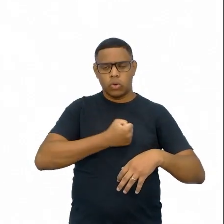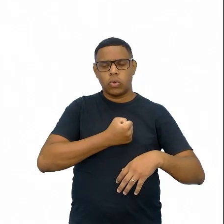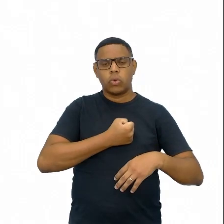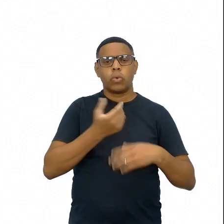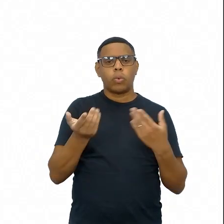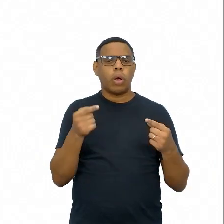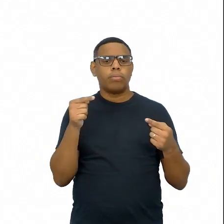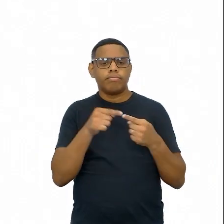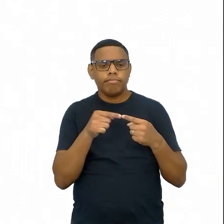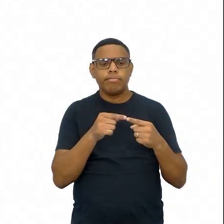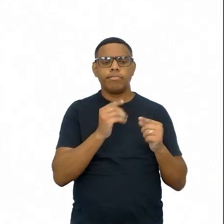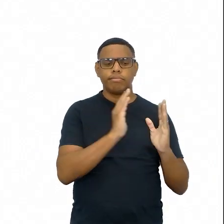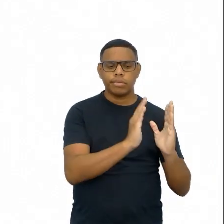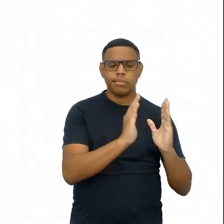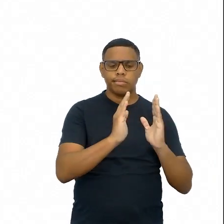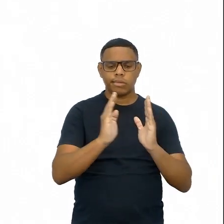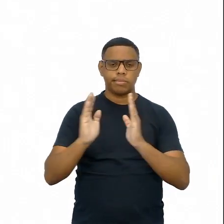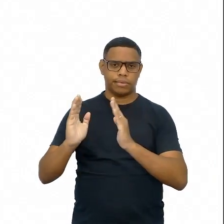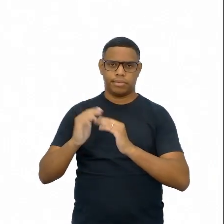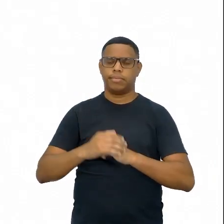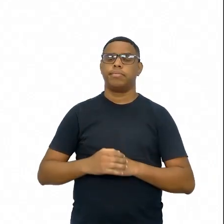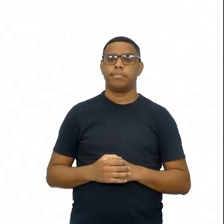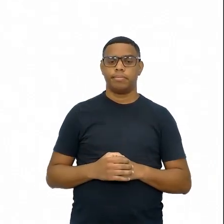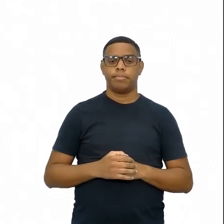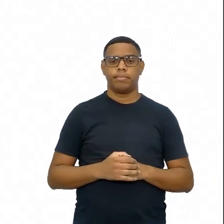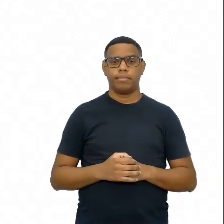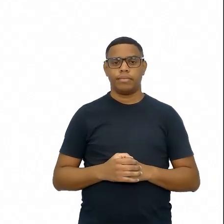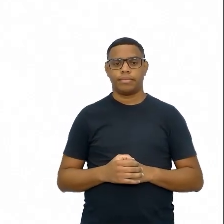localizando qual é a ordem decrescente.